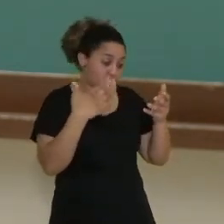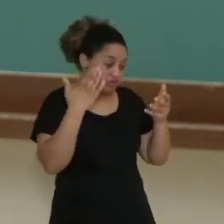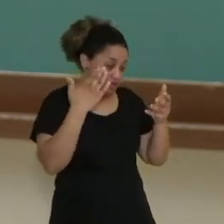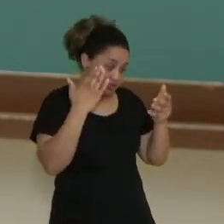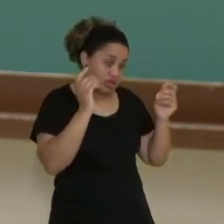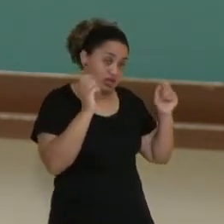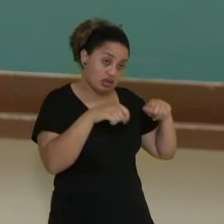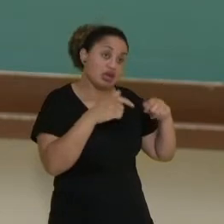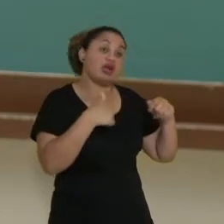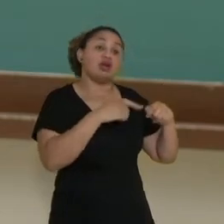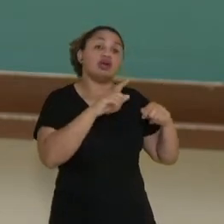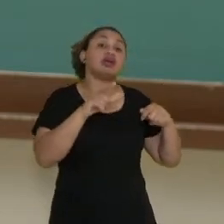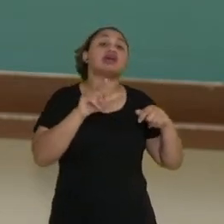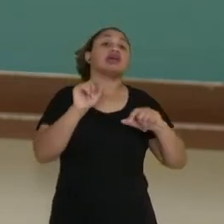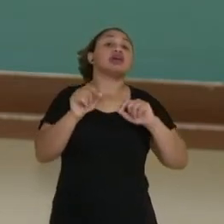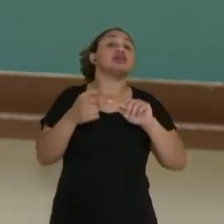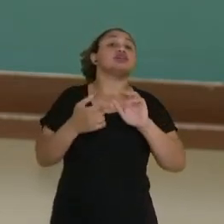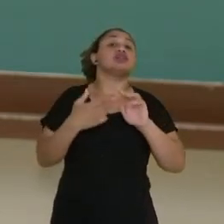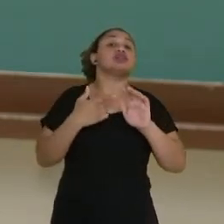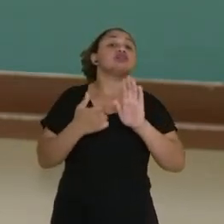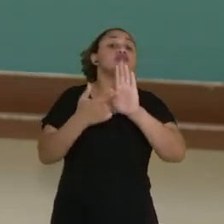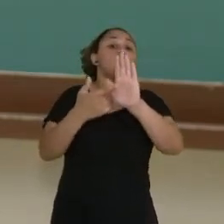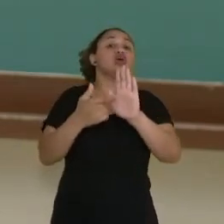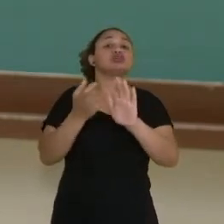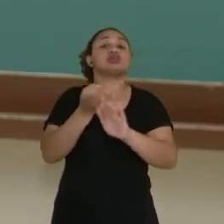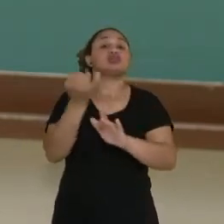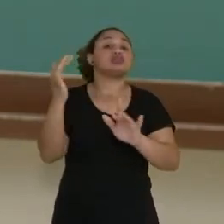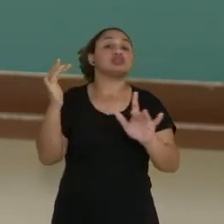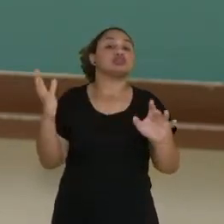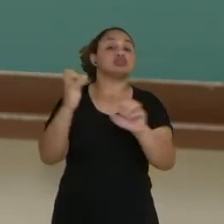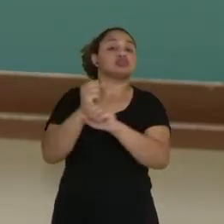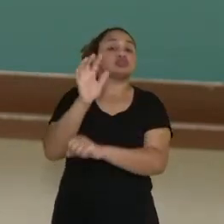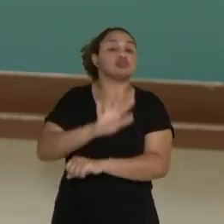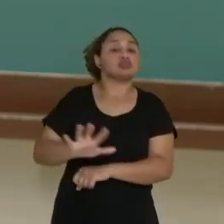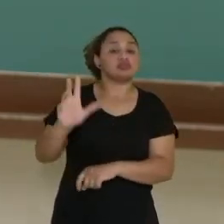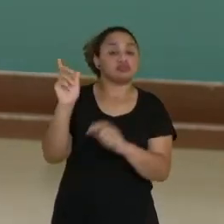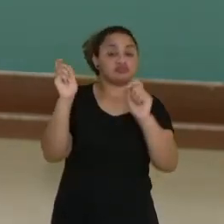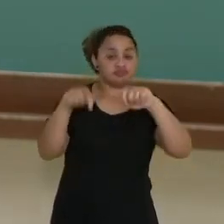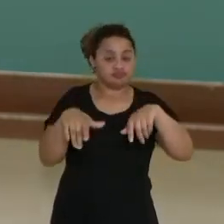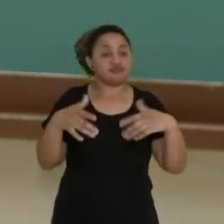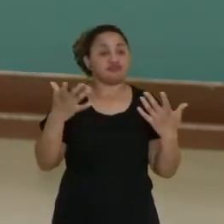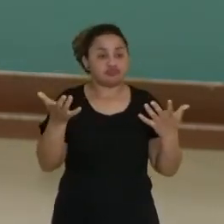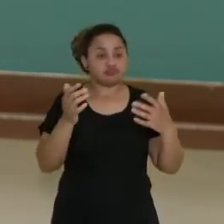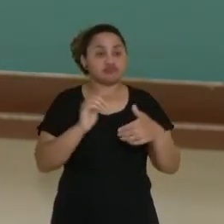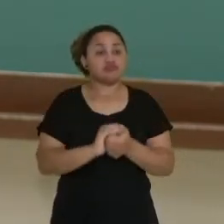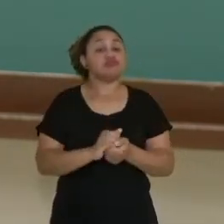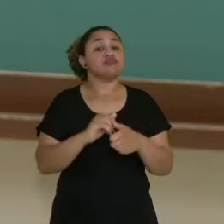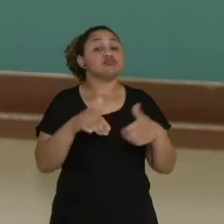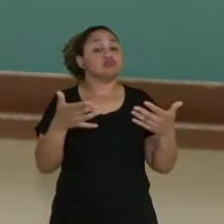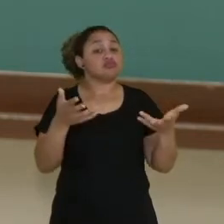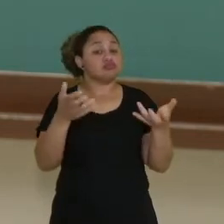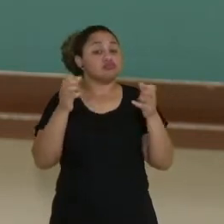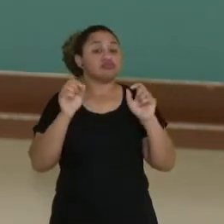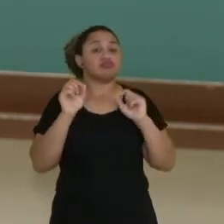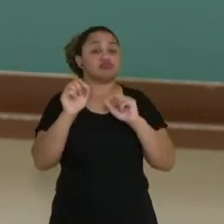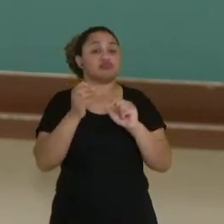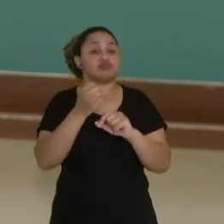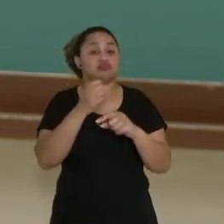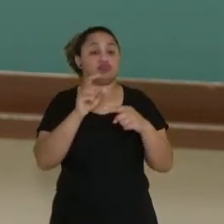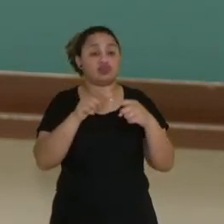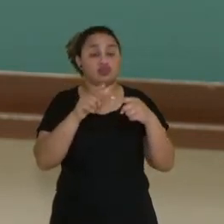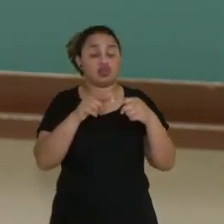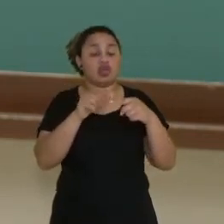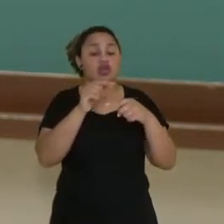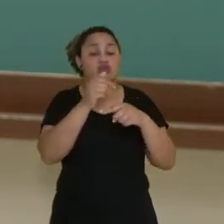quem representa, qual número representa o total de possibilidades, tá? Então, olha só, número de estudantes